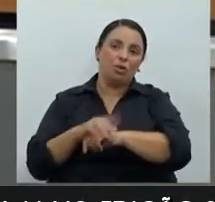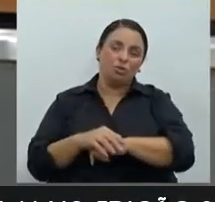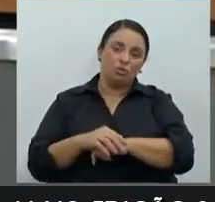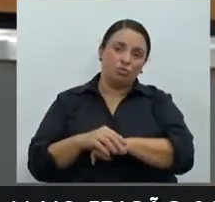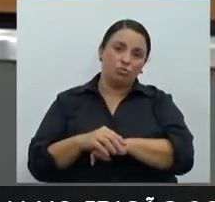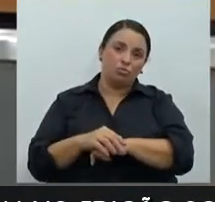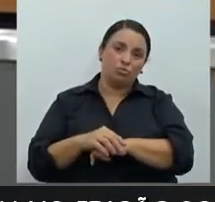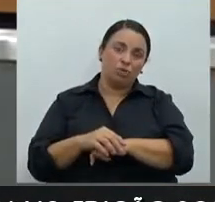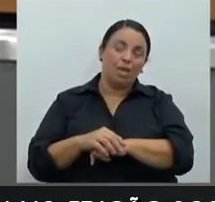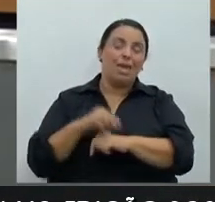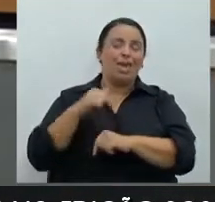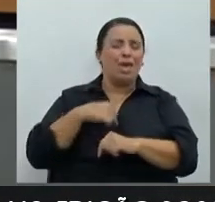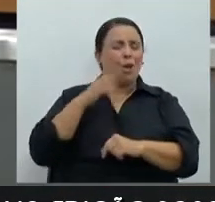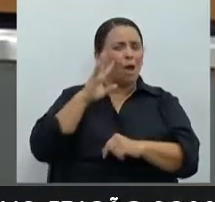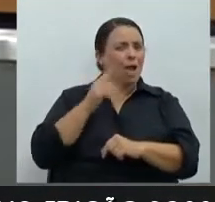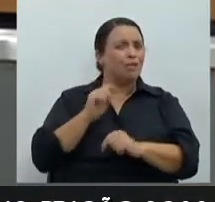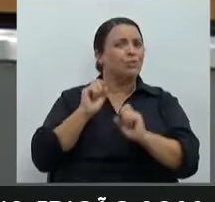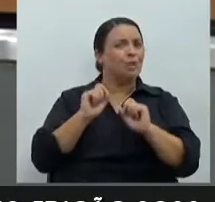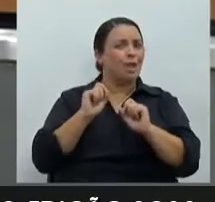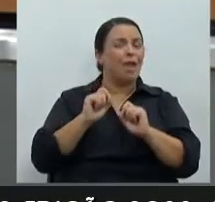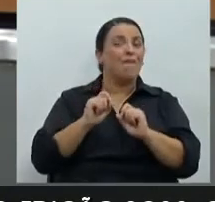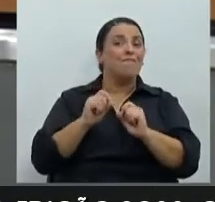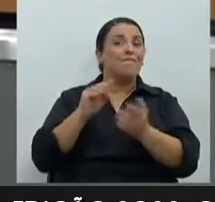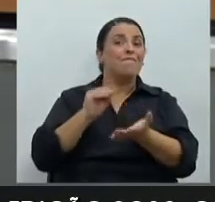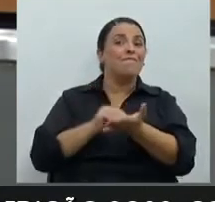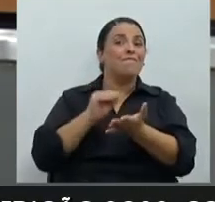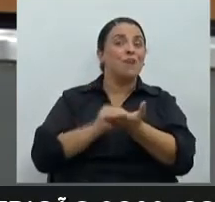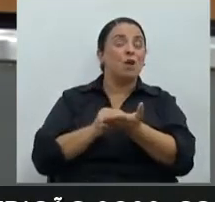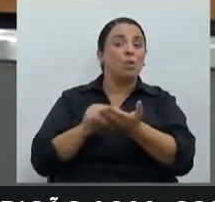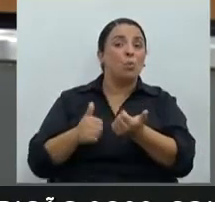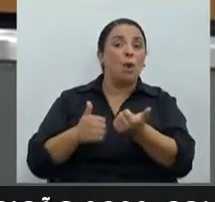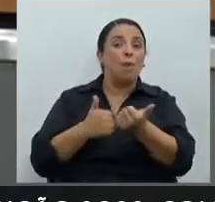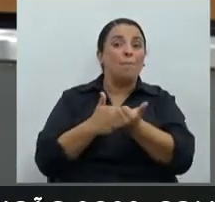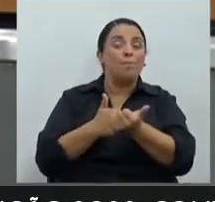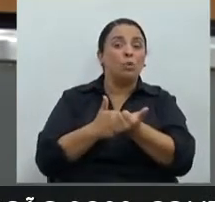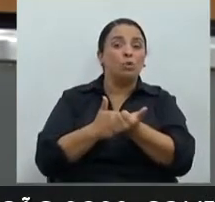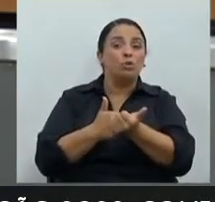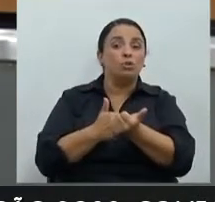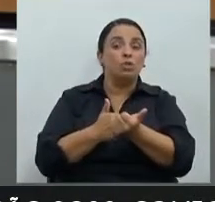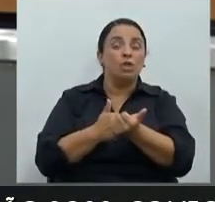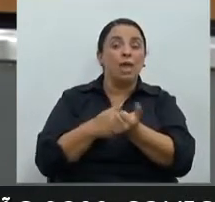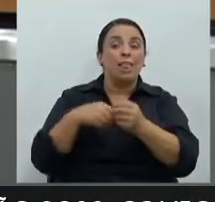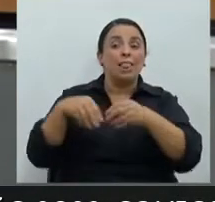é um apoio logístico para que o aluno não tenha que sair